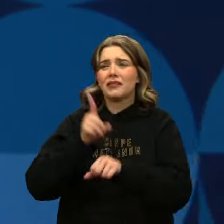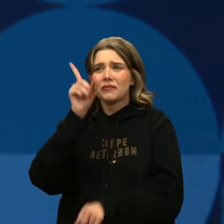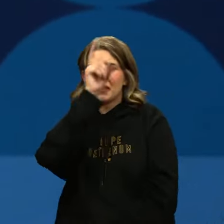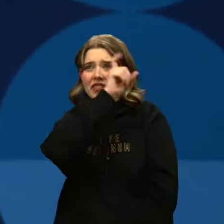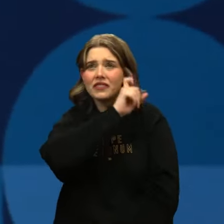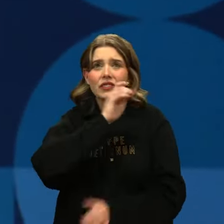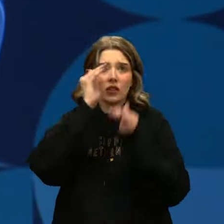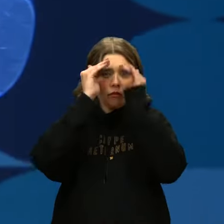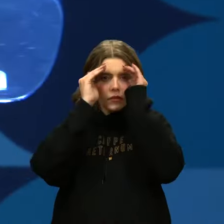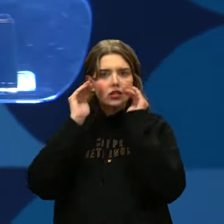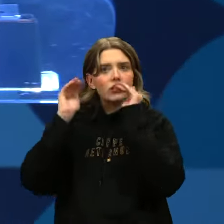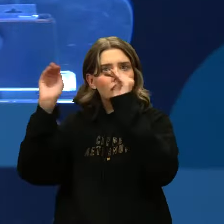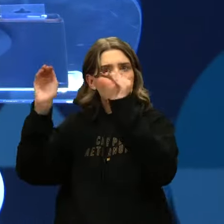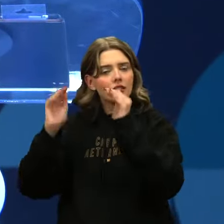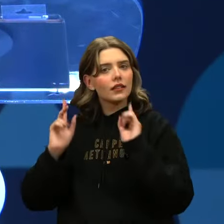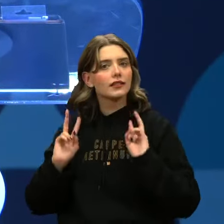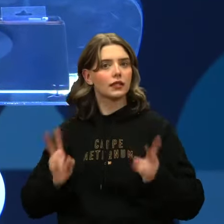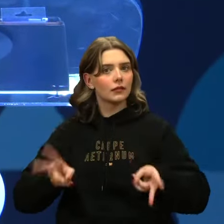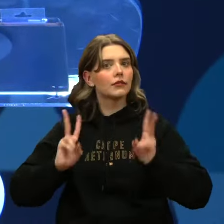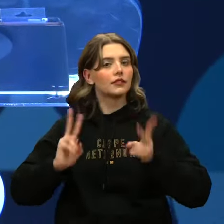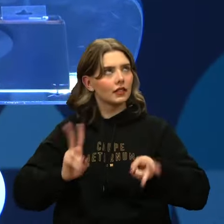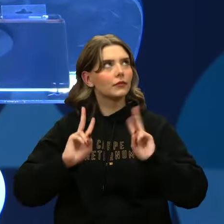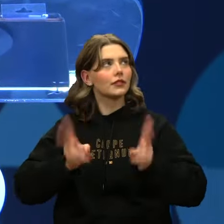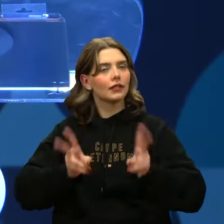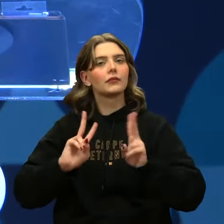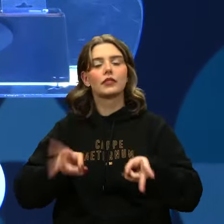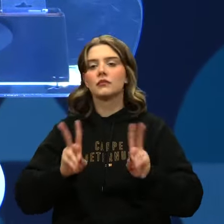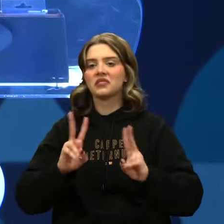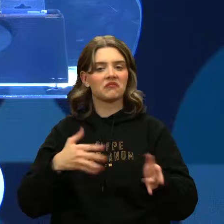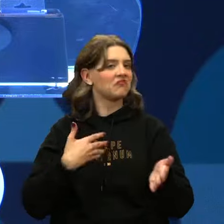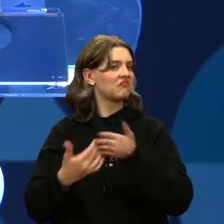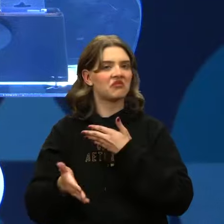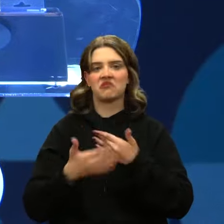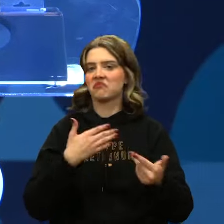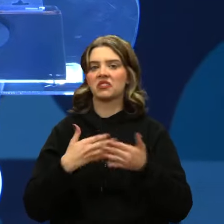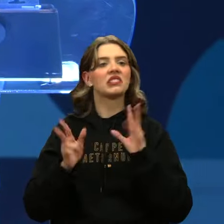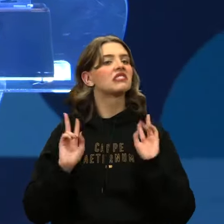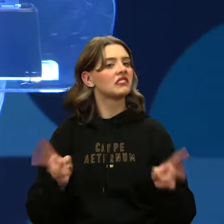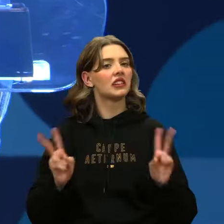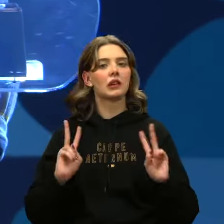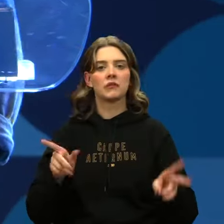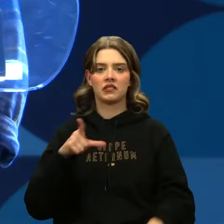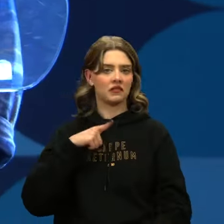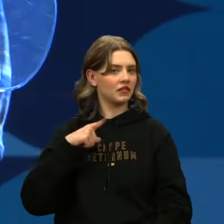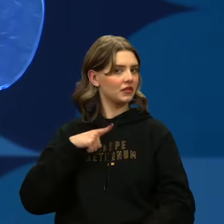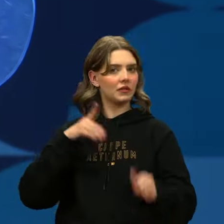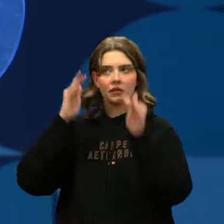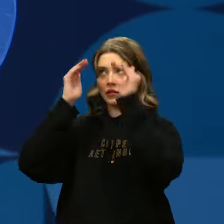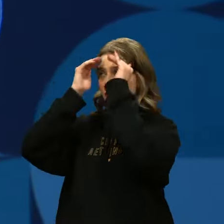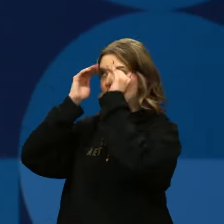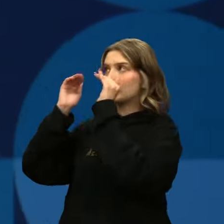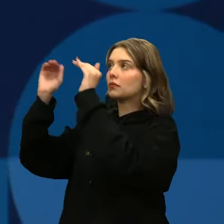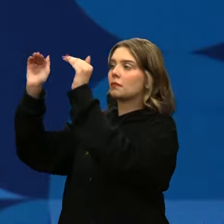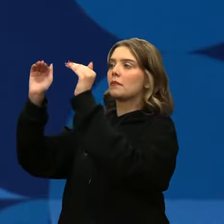A obediência é algo que temos que manter independente das situações. Sabe,